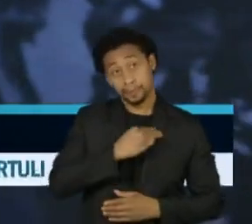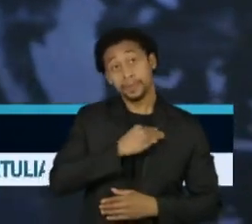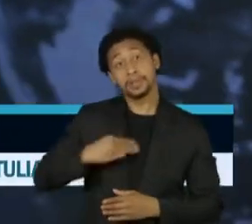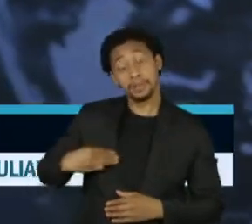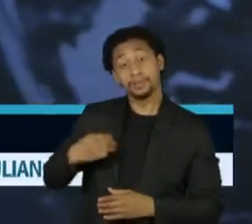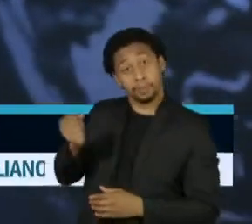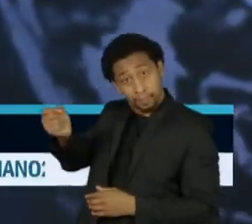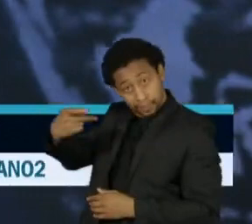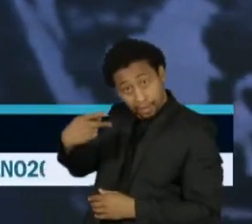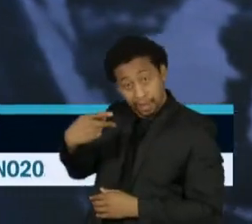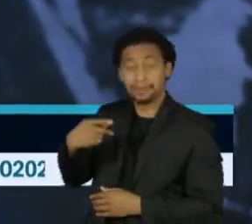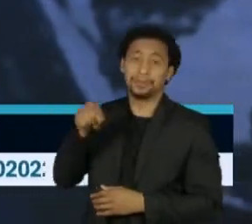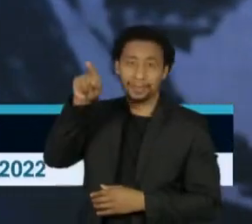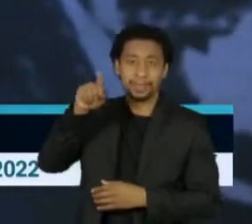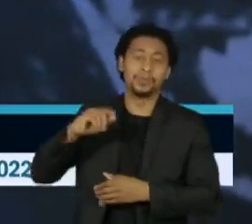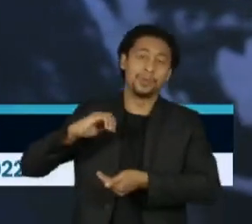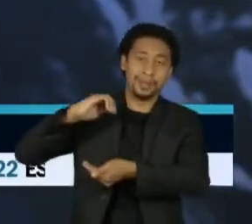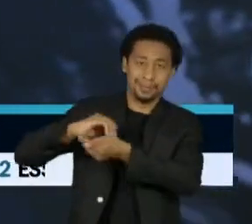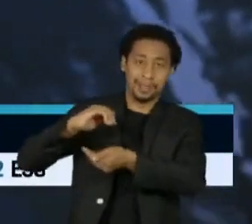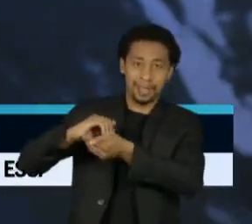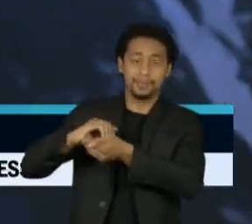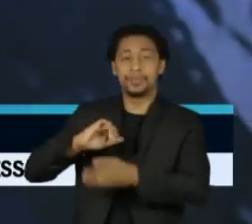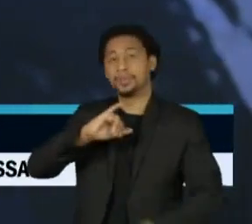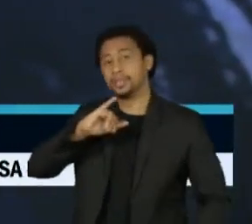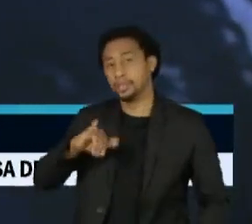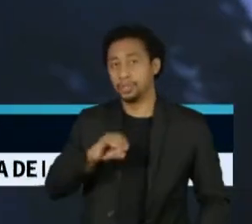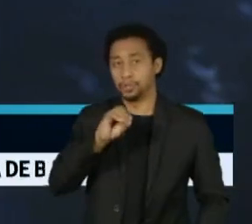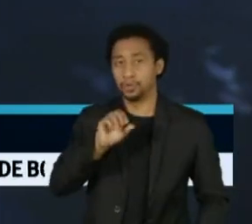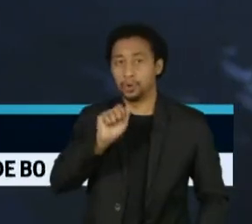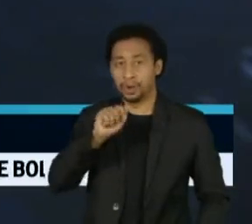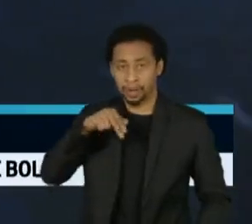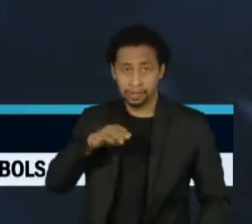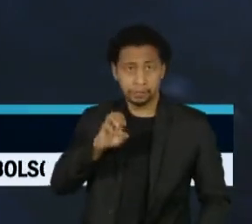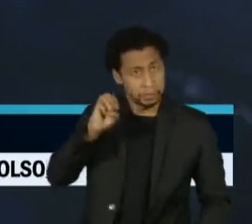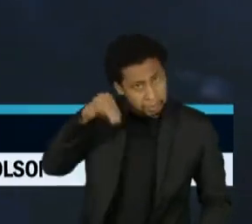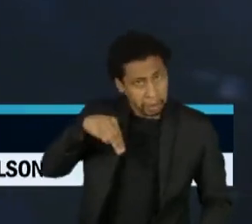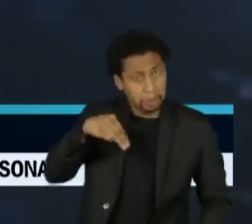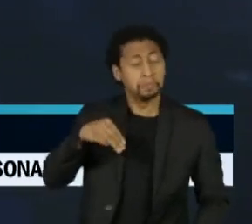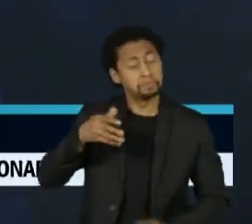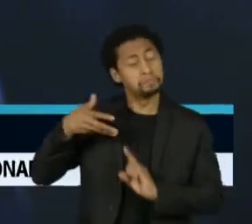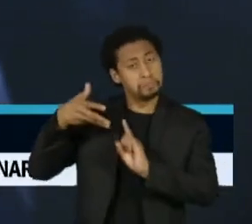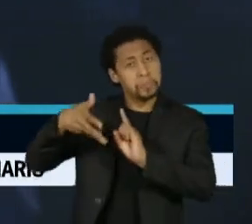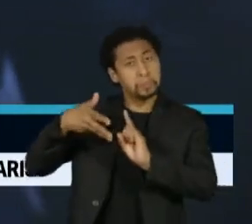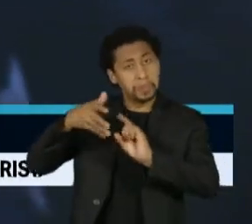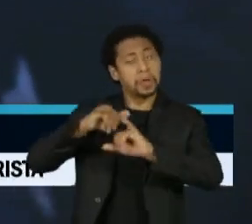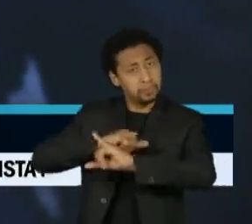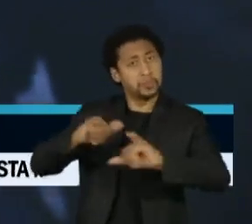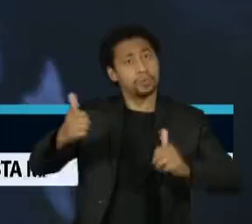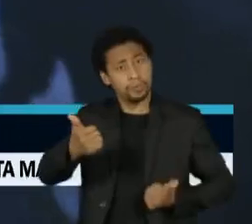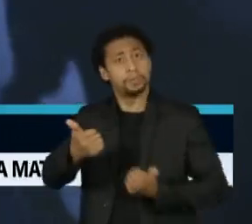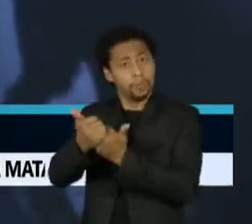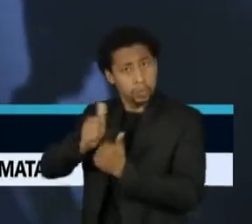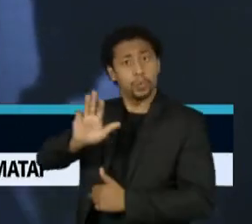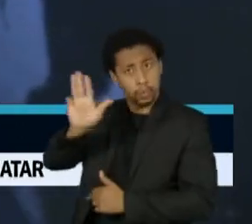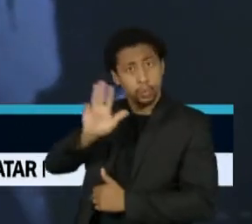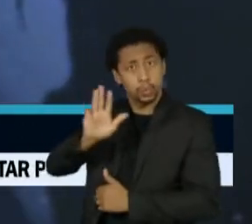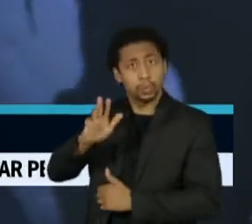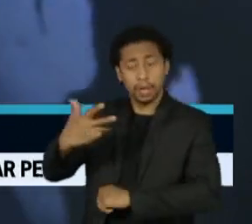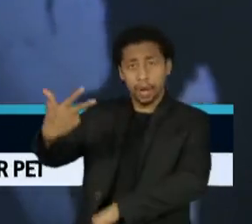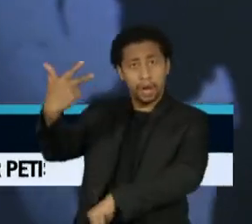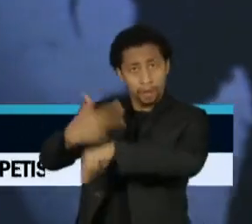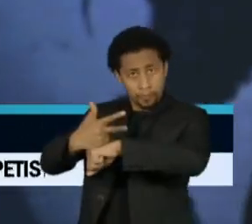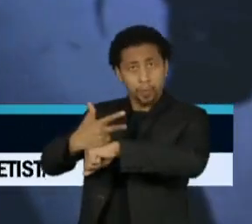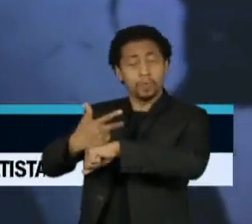Federal e relator do processo do Mensalão, Joaquim Barbosa, gravou vídeos de apoio ao candidato do PT, Luiz Inácio Lula da Silva. O material